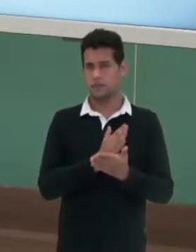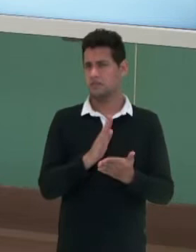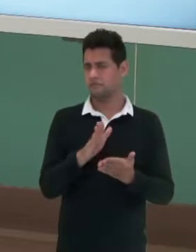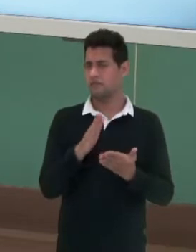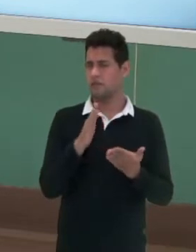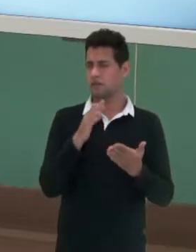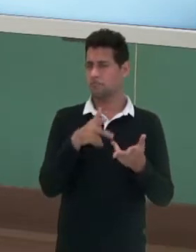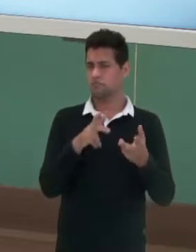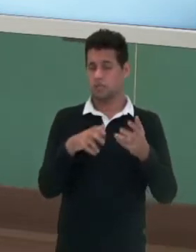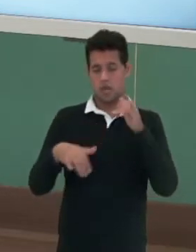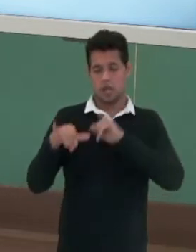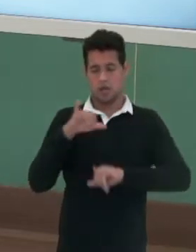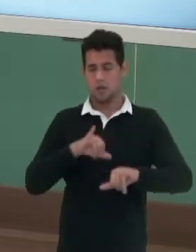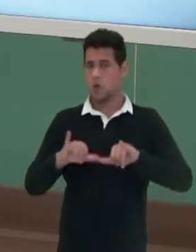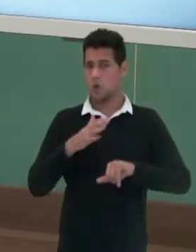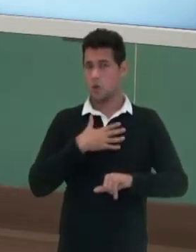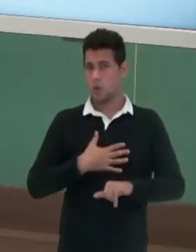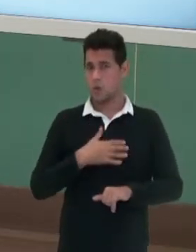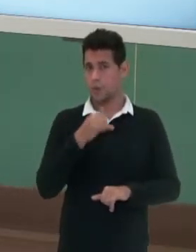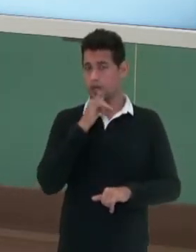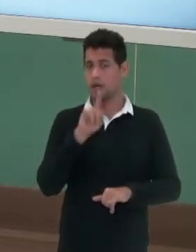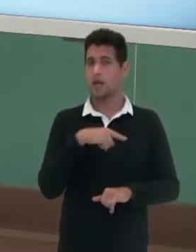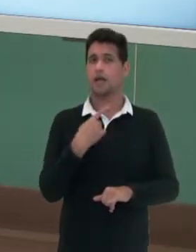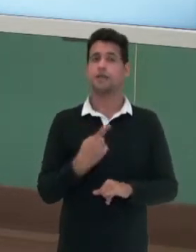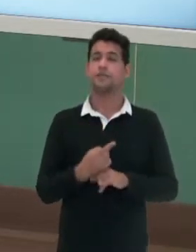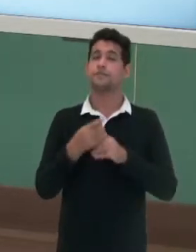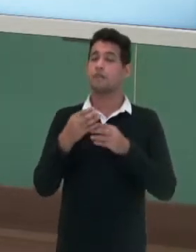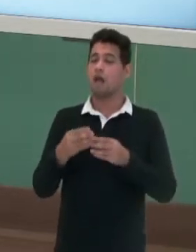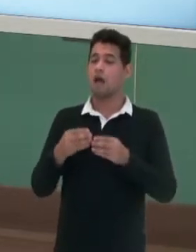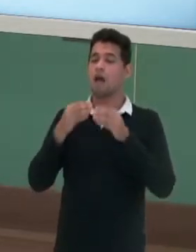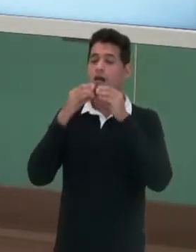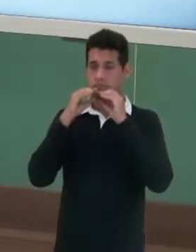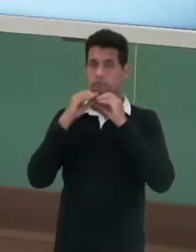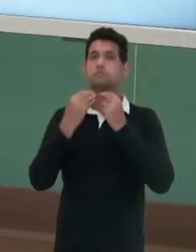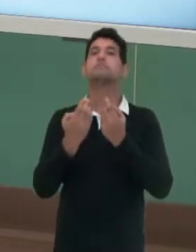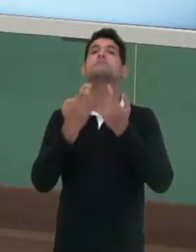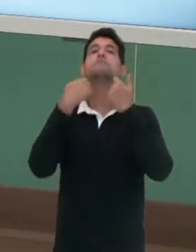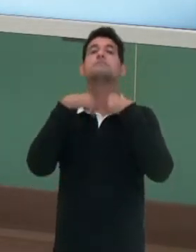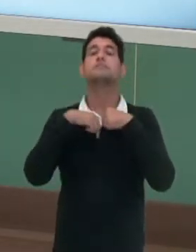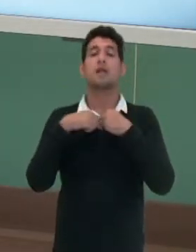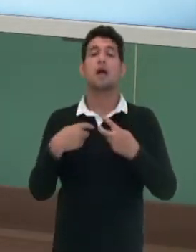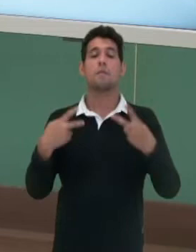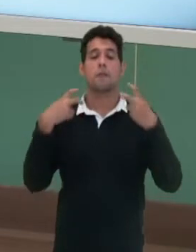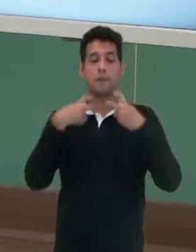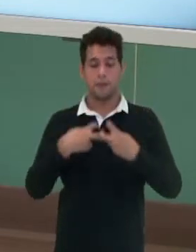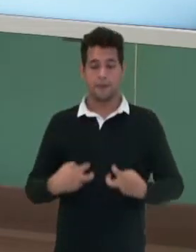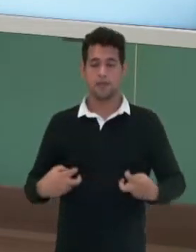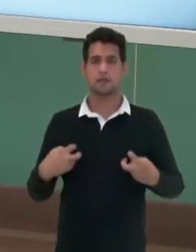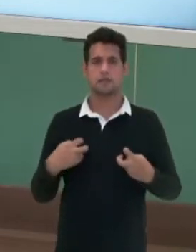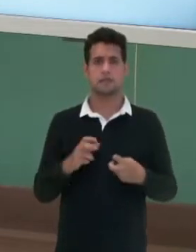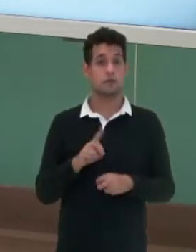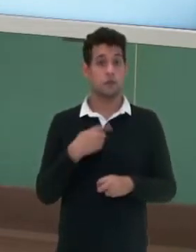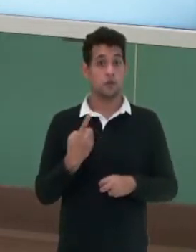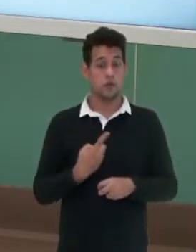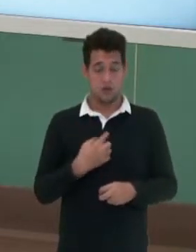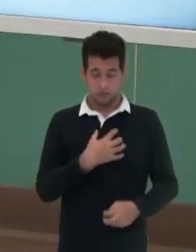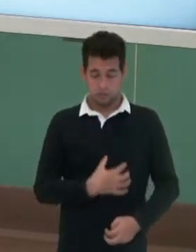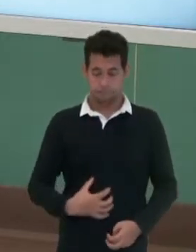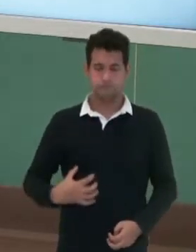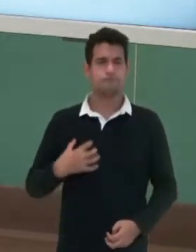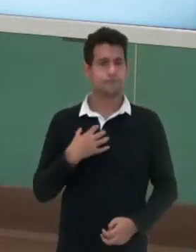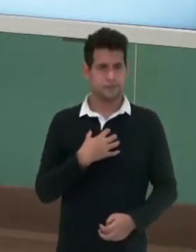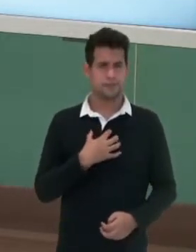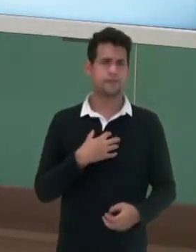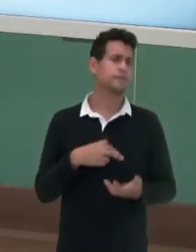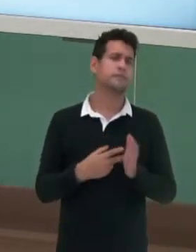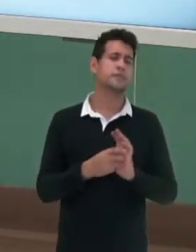substâncias químicas no nosso corpo. Por exemplo, a gente engoliu essa bactéria, por exemplo. O nosso estômago, os ácidos do nosso